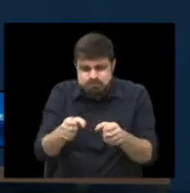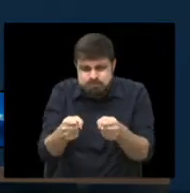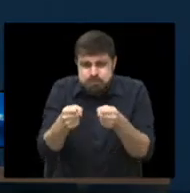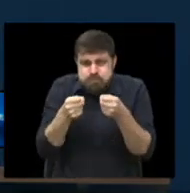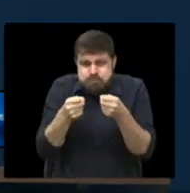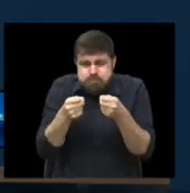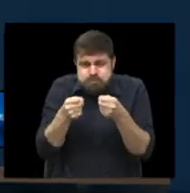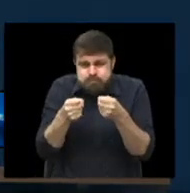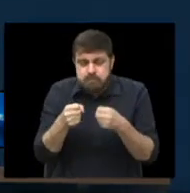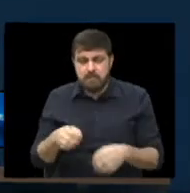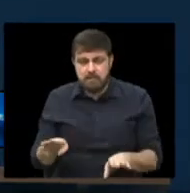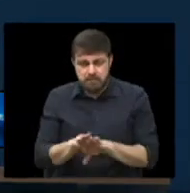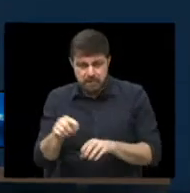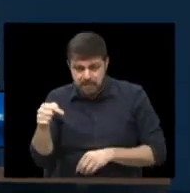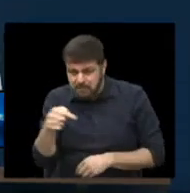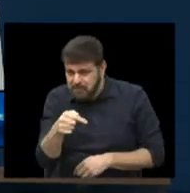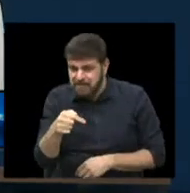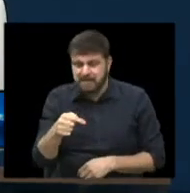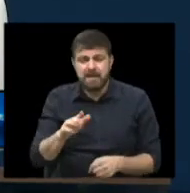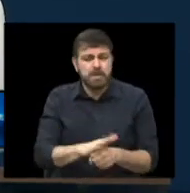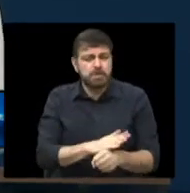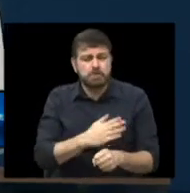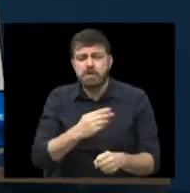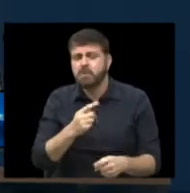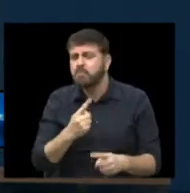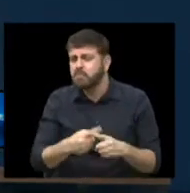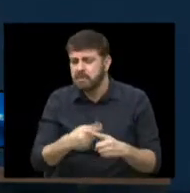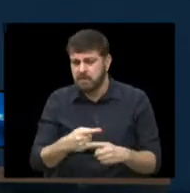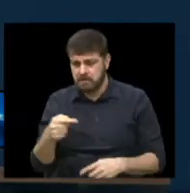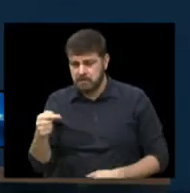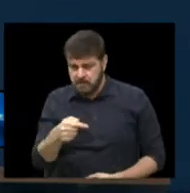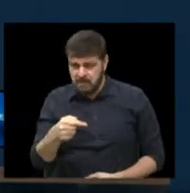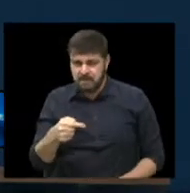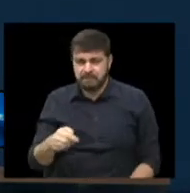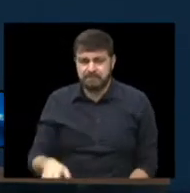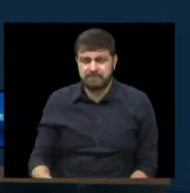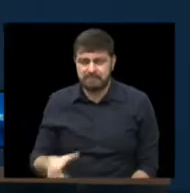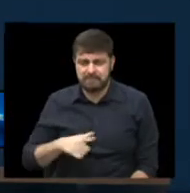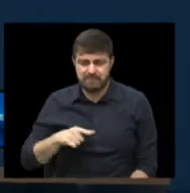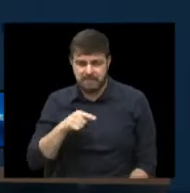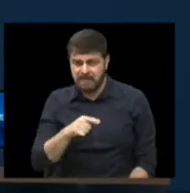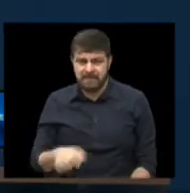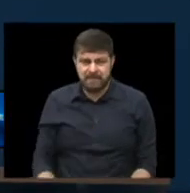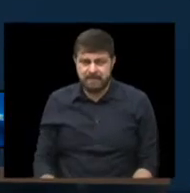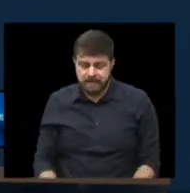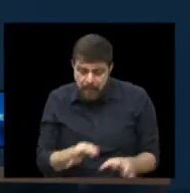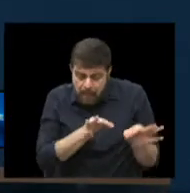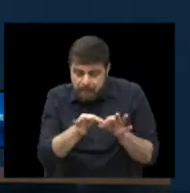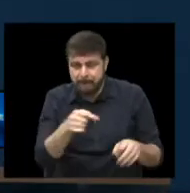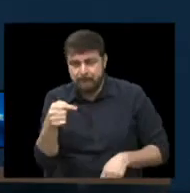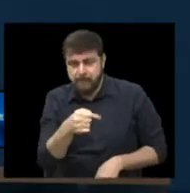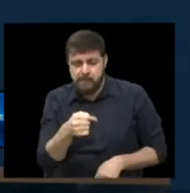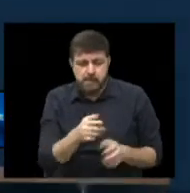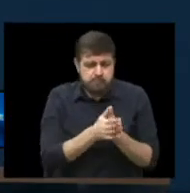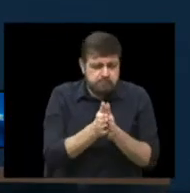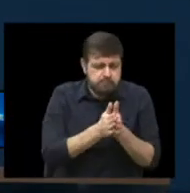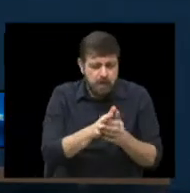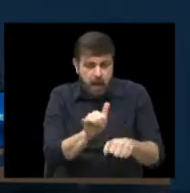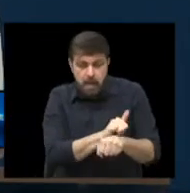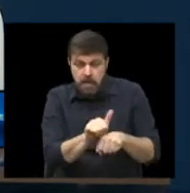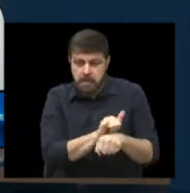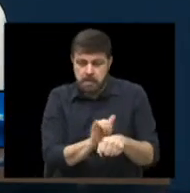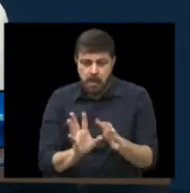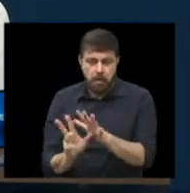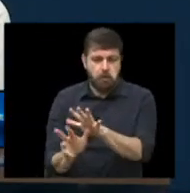É importante salientar que essa superlotação dos presídios é um dos pilares do crime organizado. O crime organizado